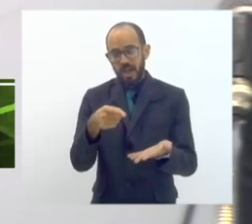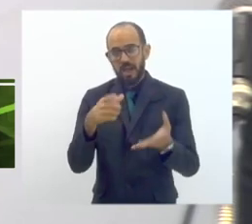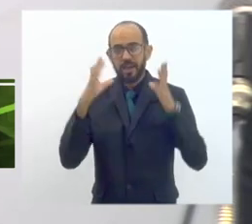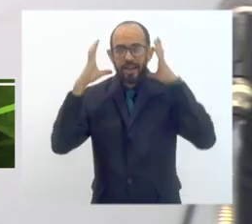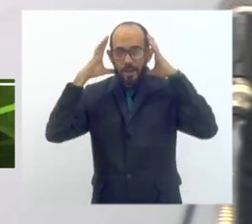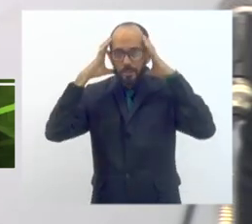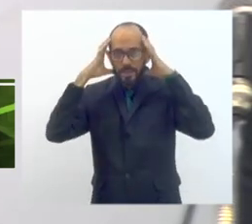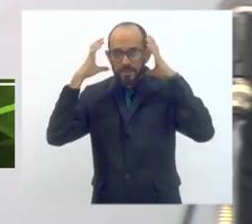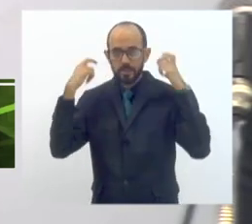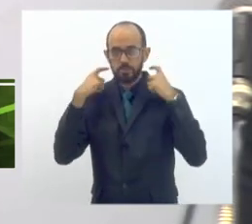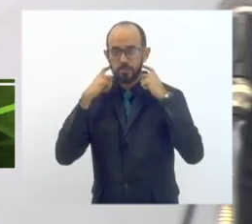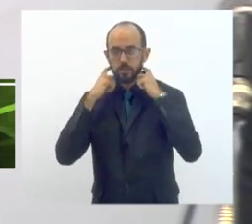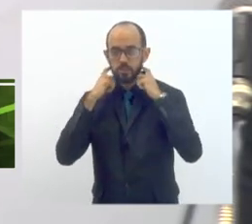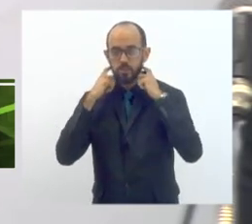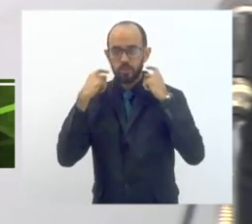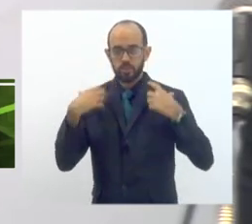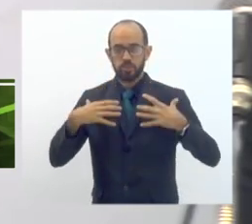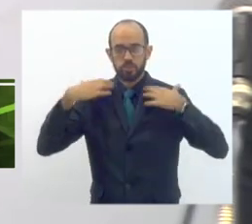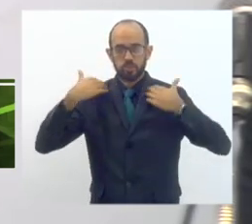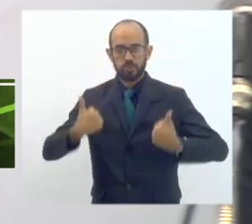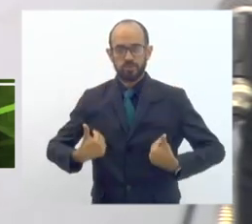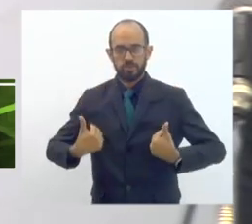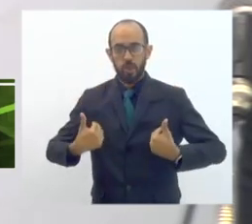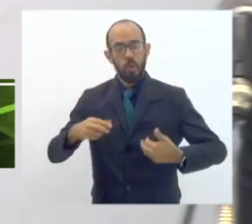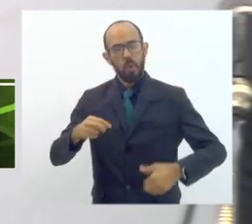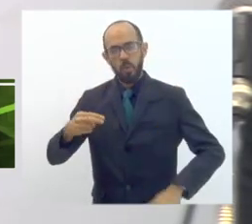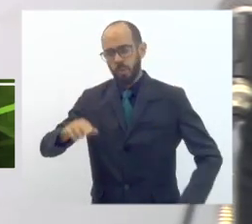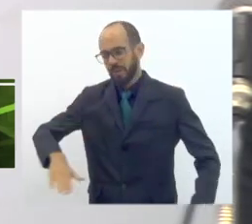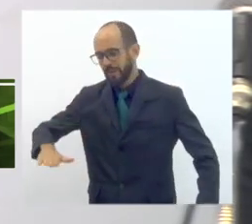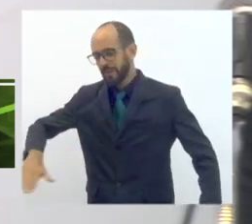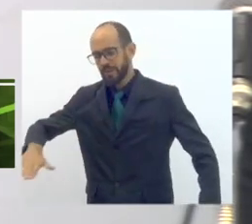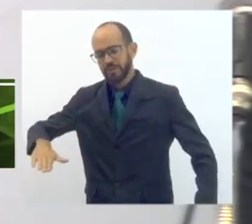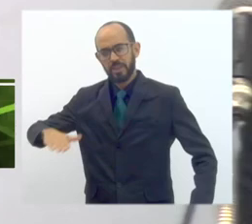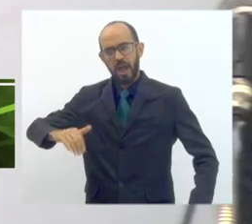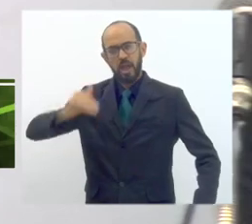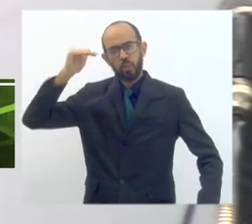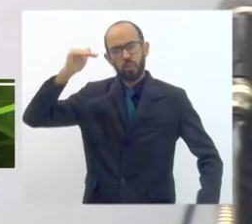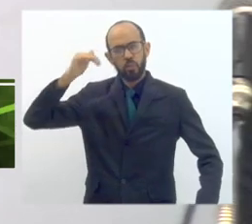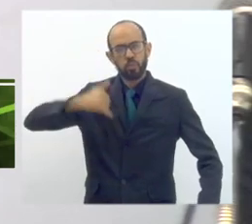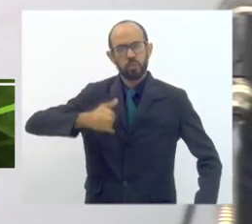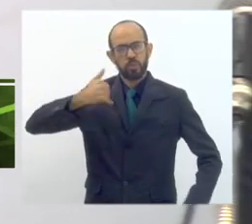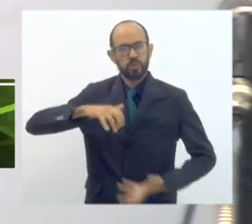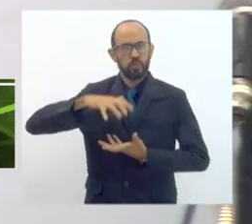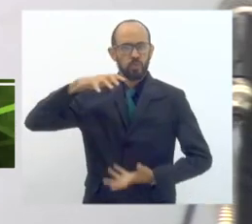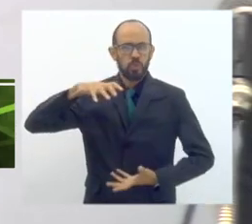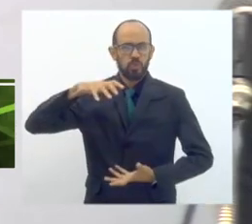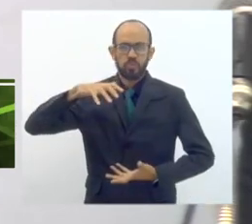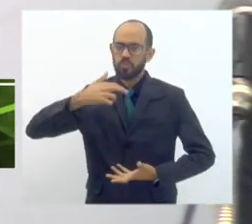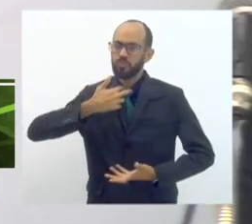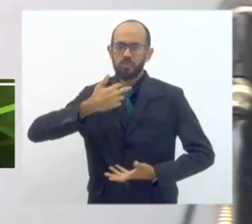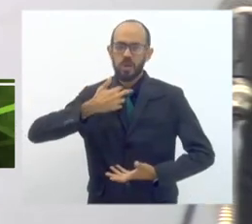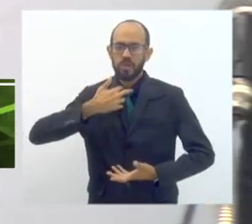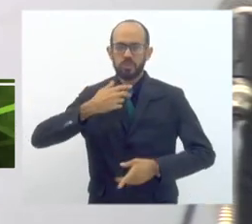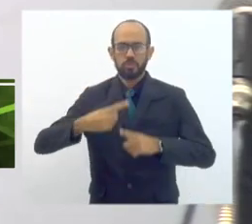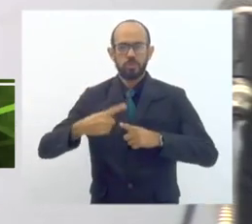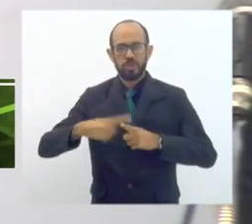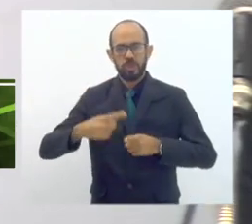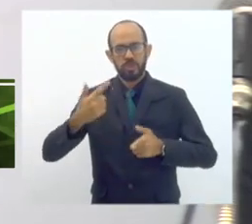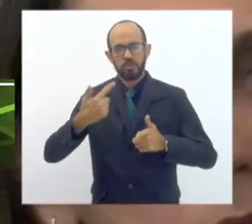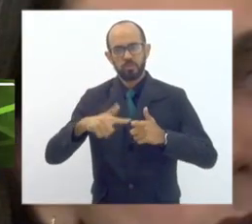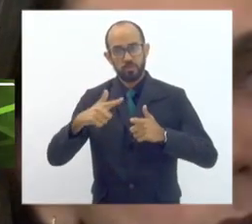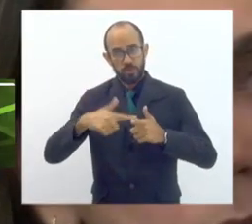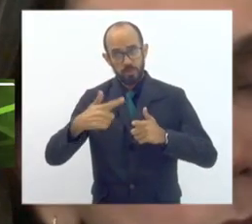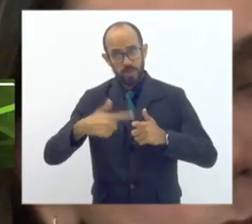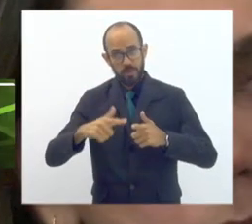nem criança, adulto e idoso dá para dividir. Porque os problemas de saúde, cada vez mais,